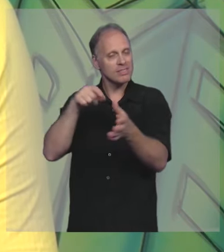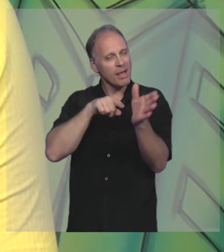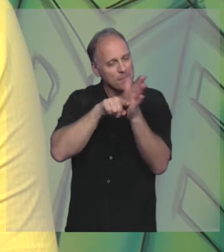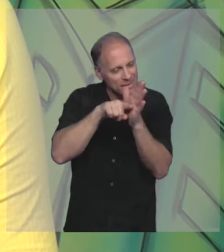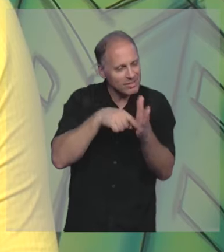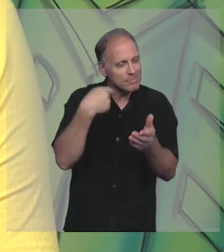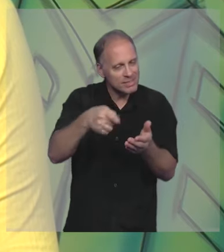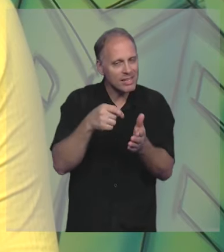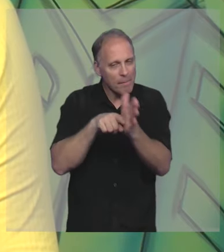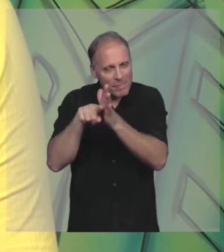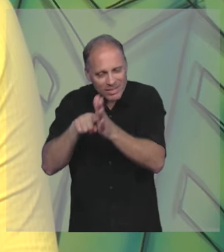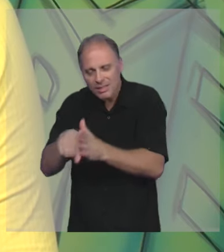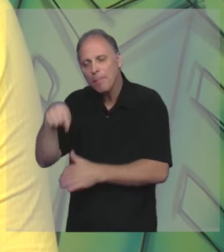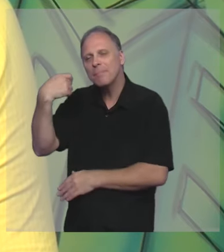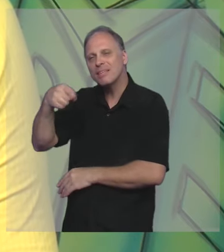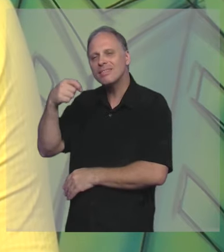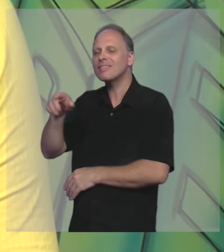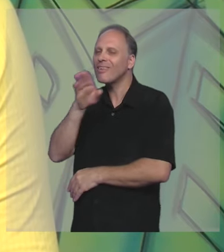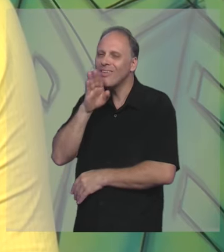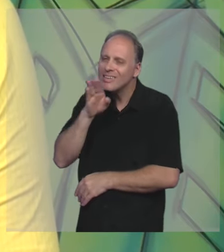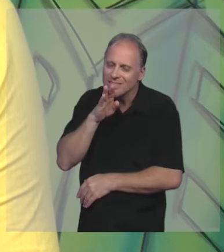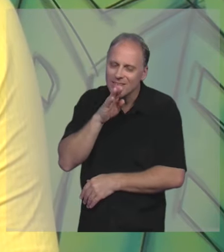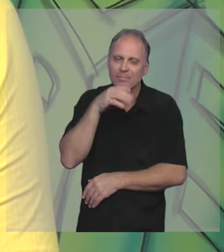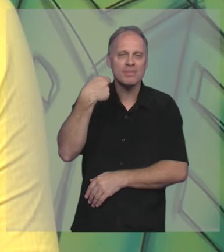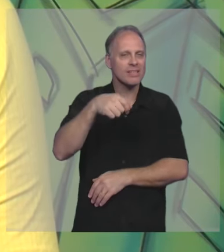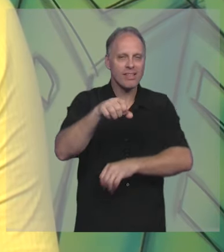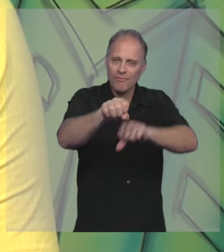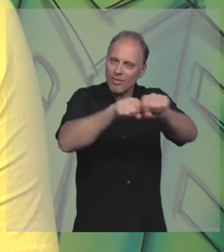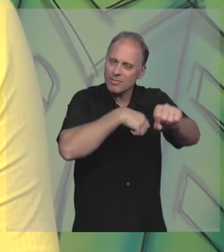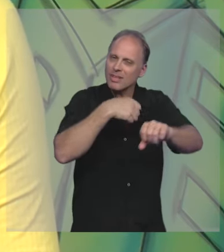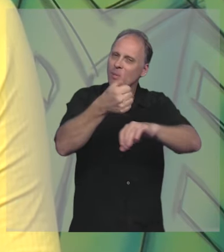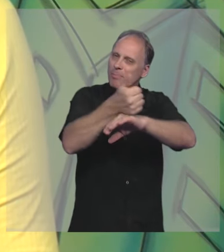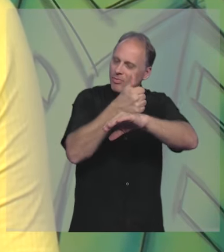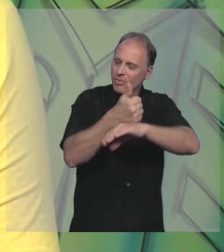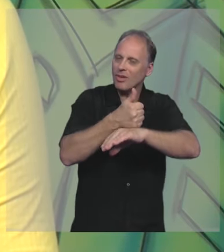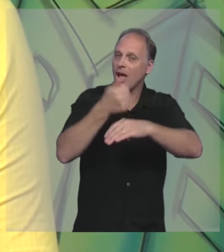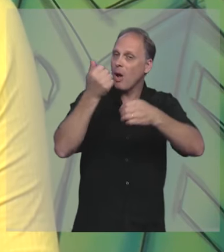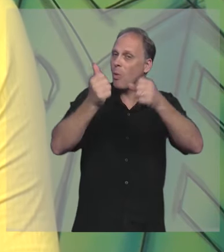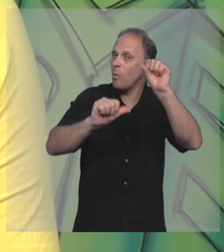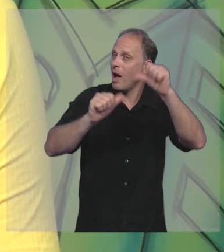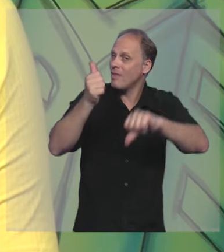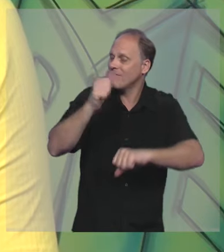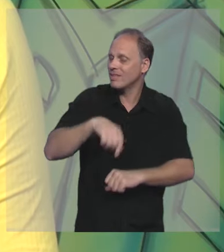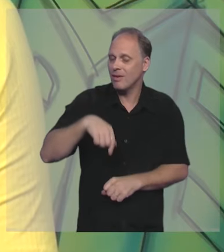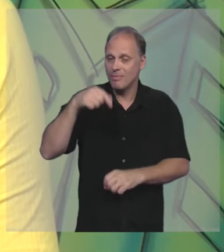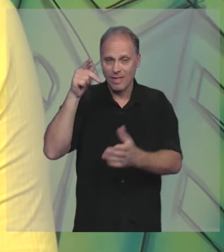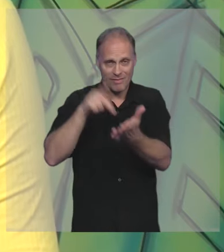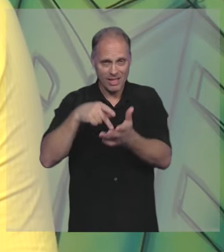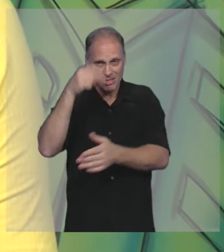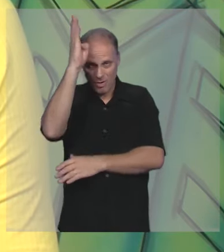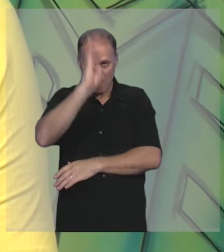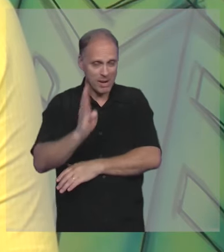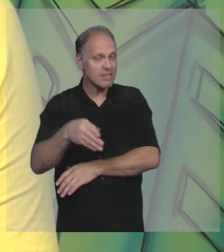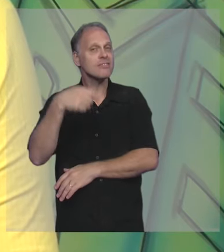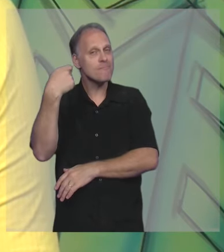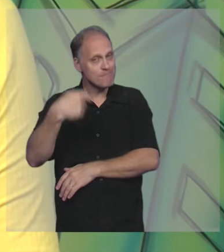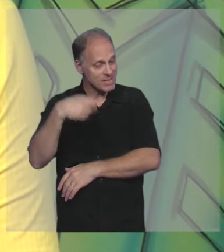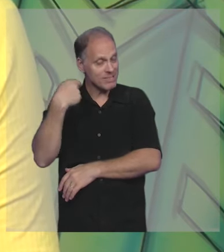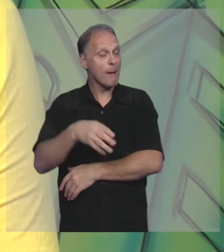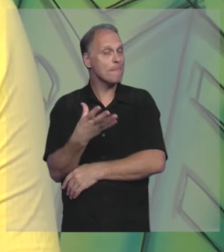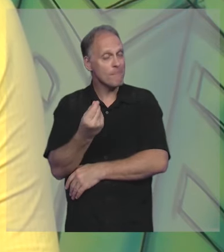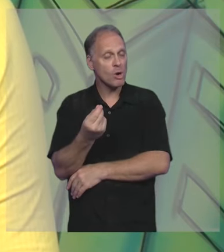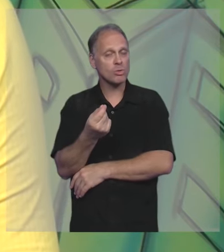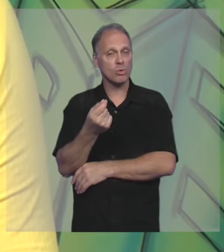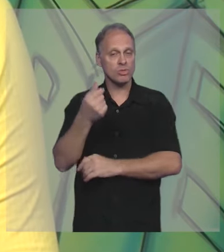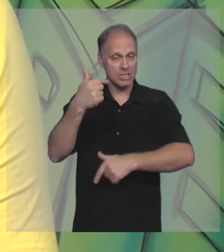da pesquisa, ele vai precisar de conhecimento, de qualificação, né? Então, na verdade, o Brasil necessita